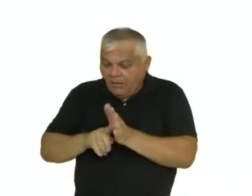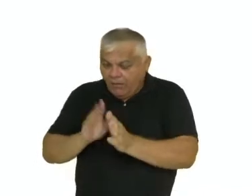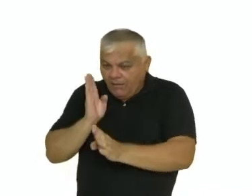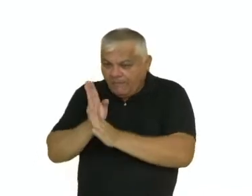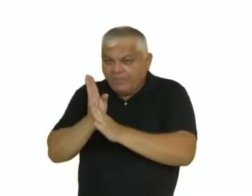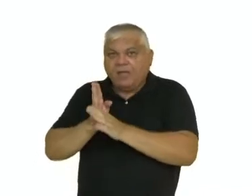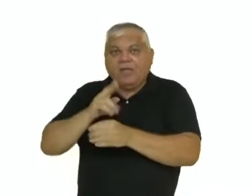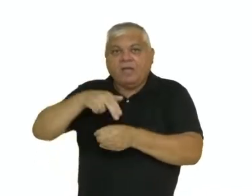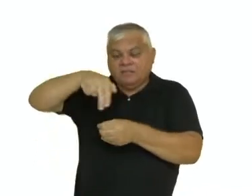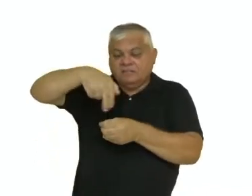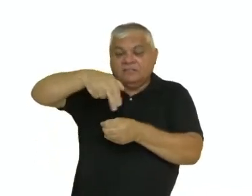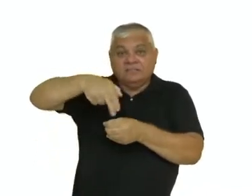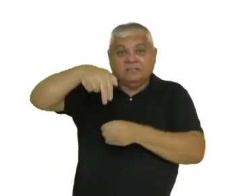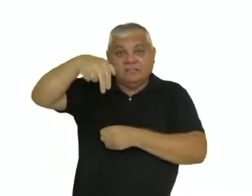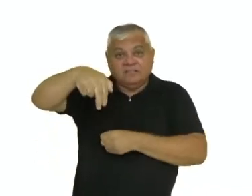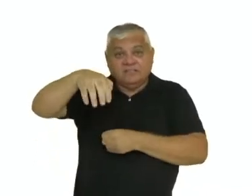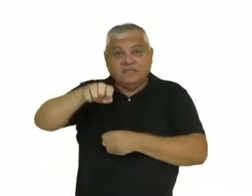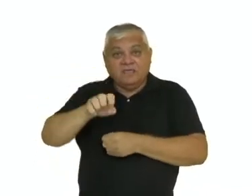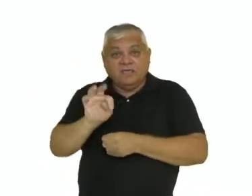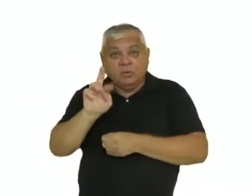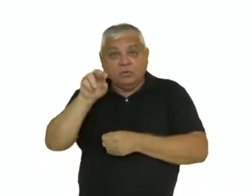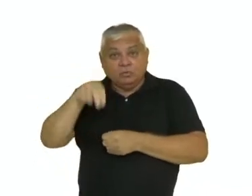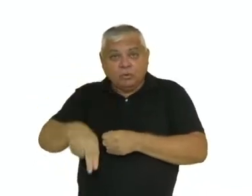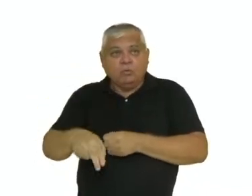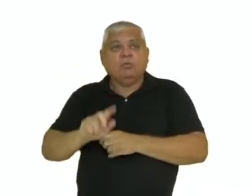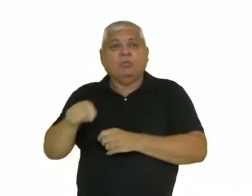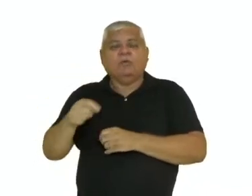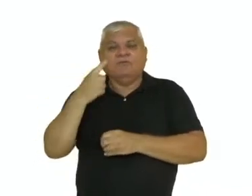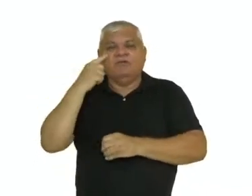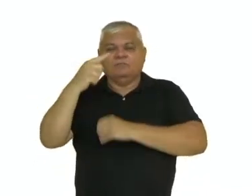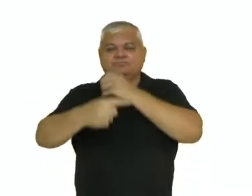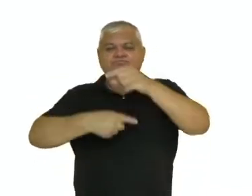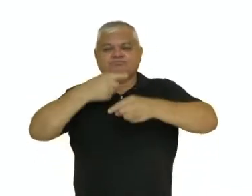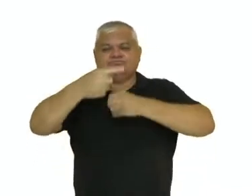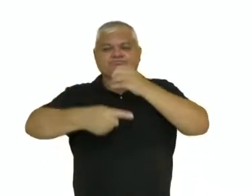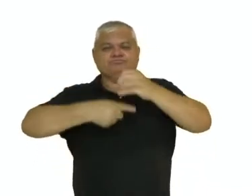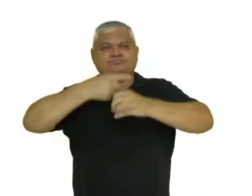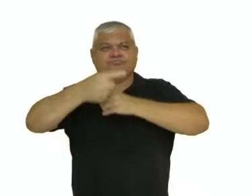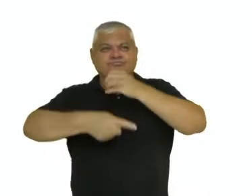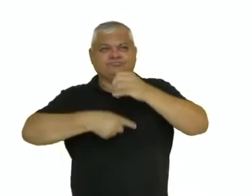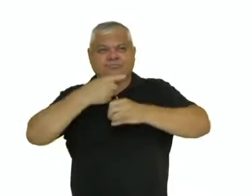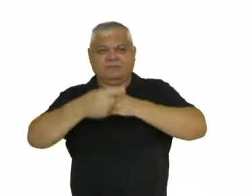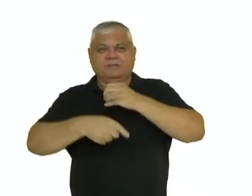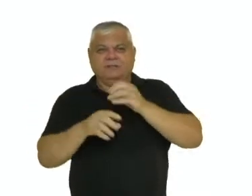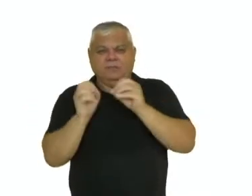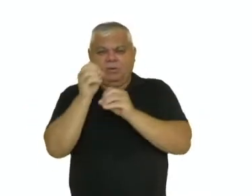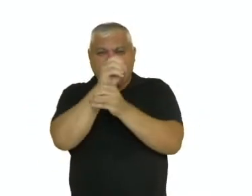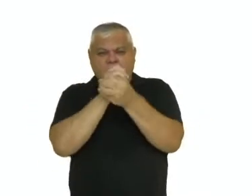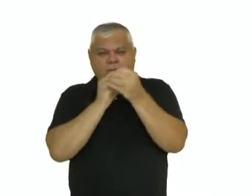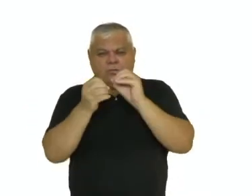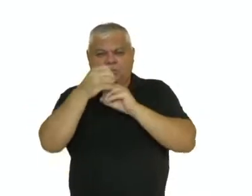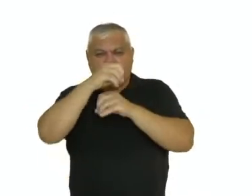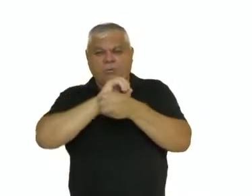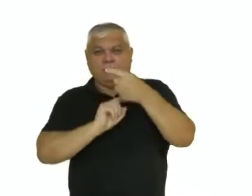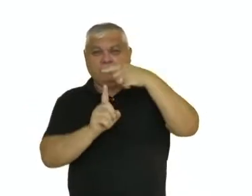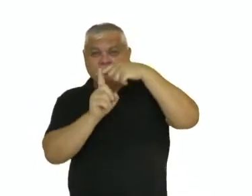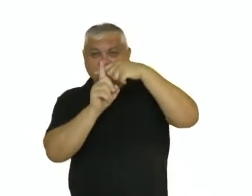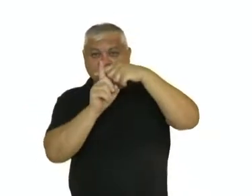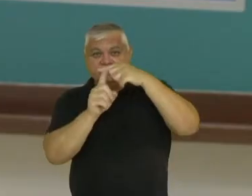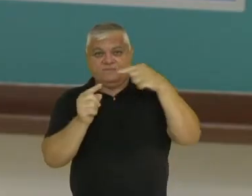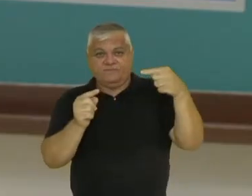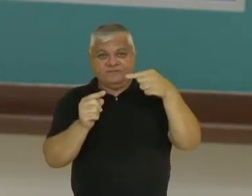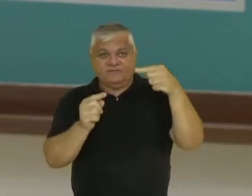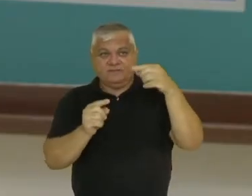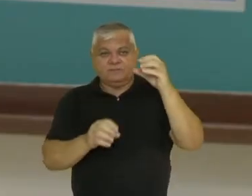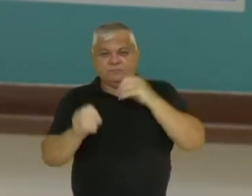do Rutherford, com a inclusão dos nêutrons, ficou representado dessa forma. Então a gente tem o centro aqui, né, os positivos e os nêutrons, e